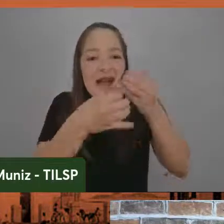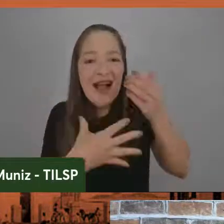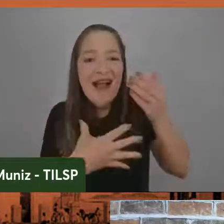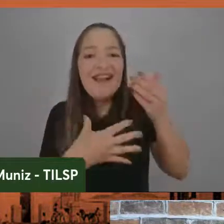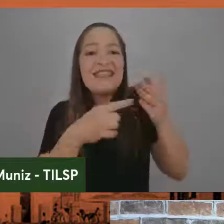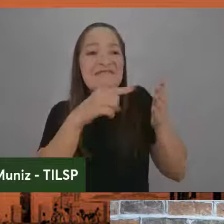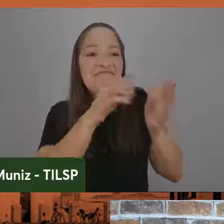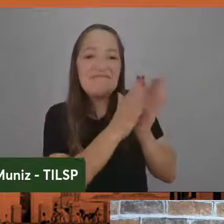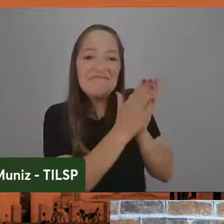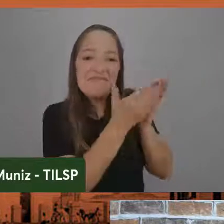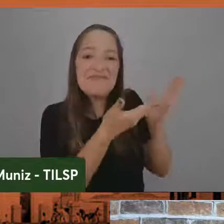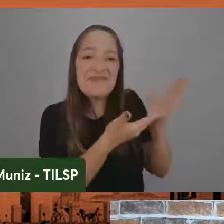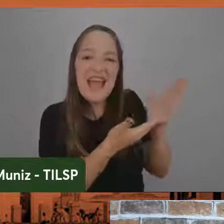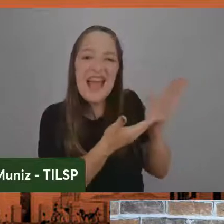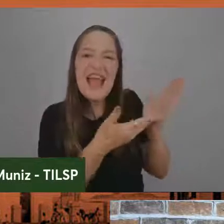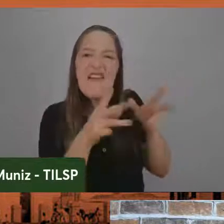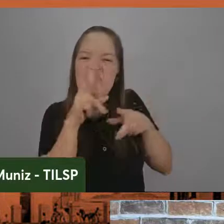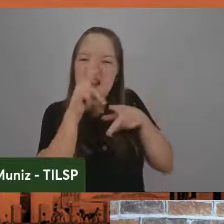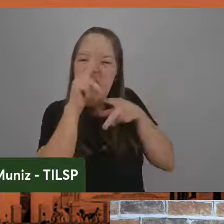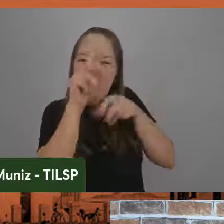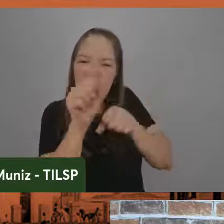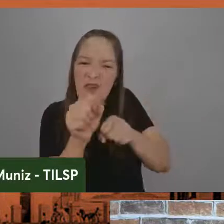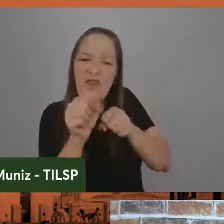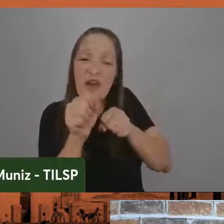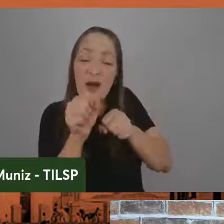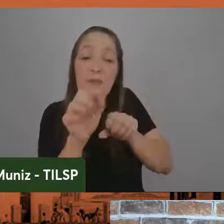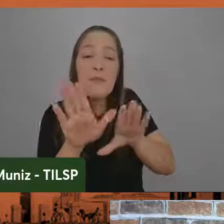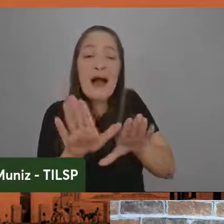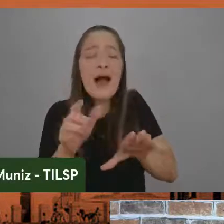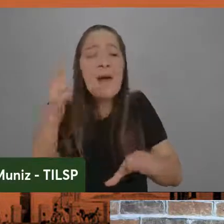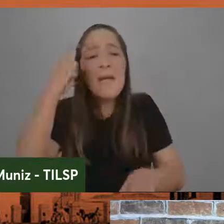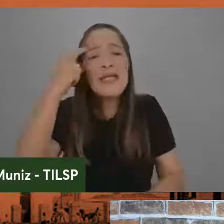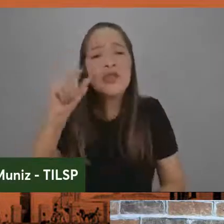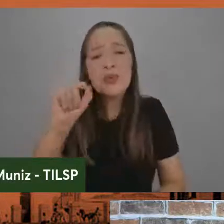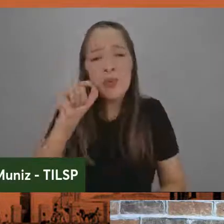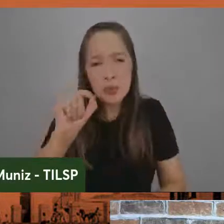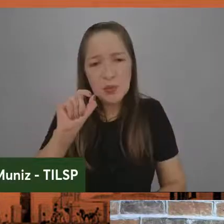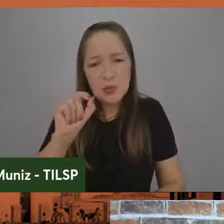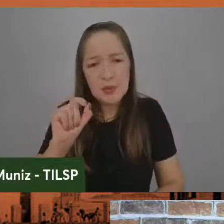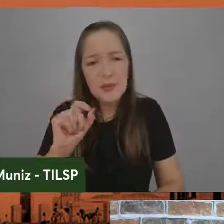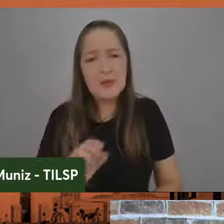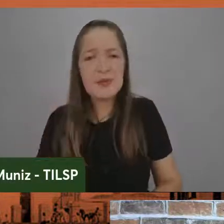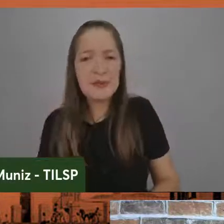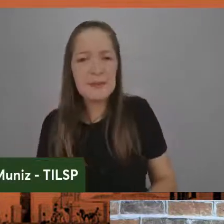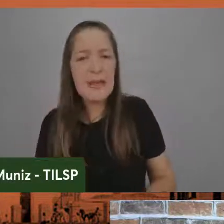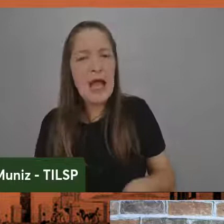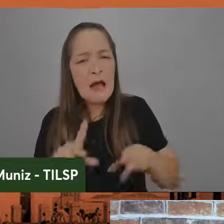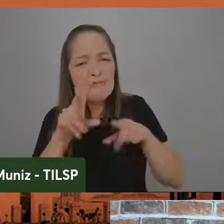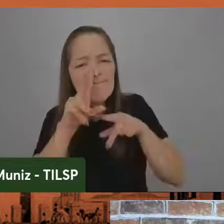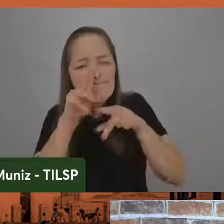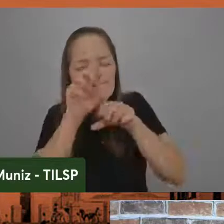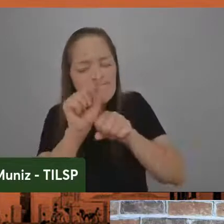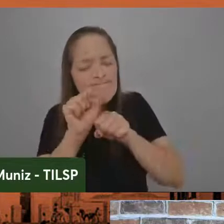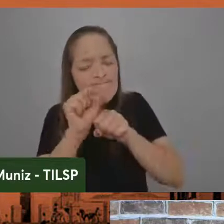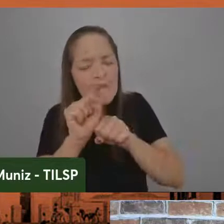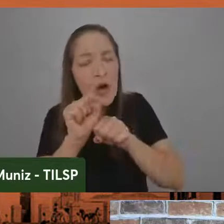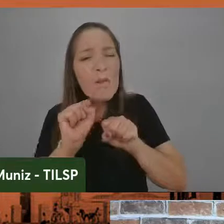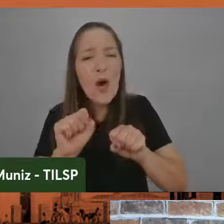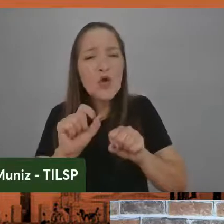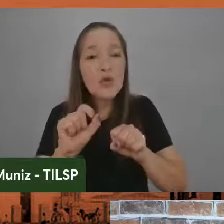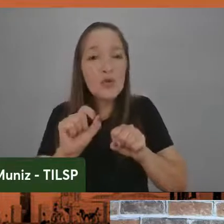essa intensidade. Mas eu penso também que essa intensidade, ela pode ali, em certos momentos,